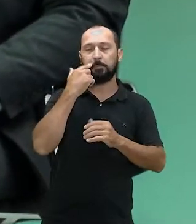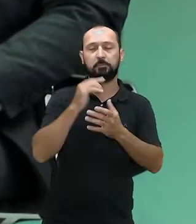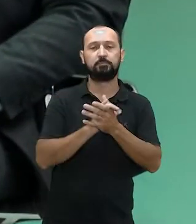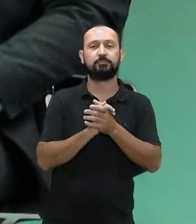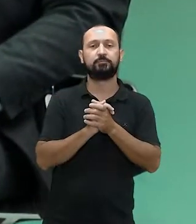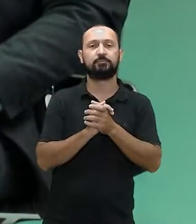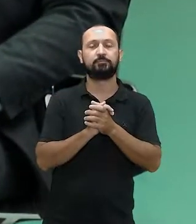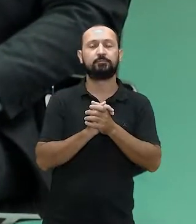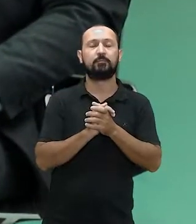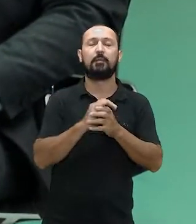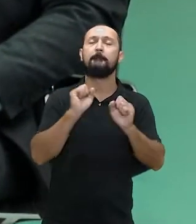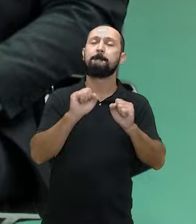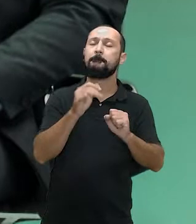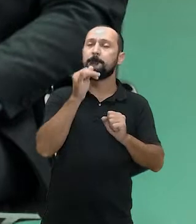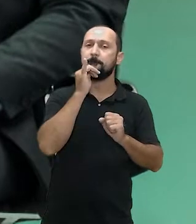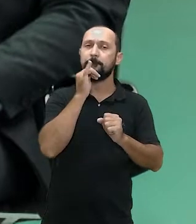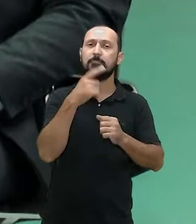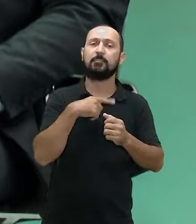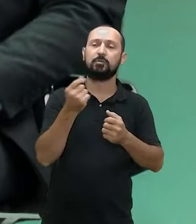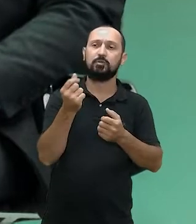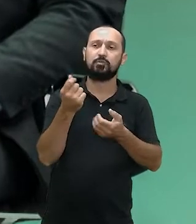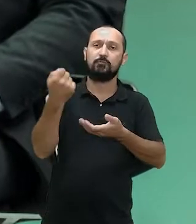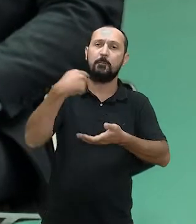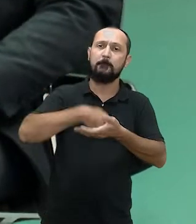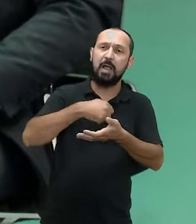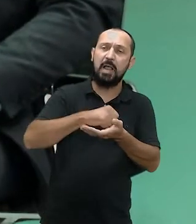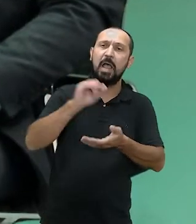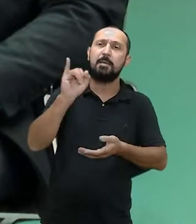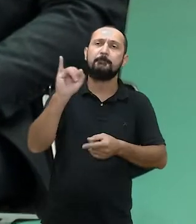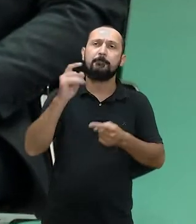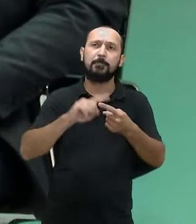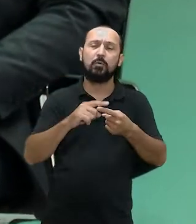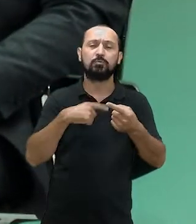que vão entrar de tributos e receitas um